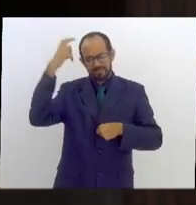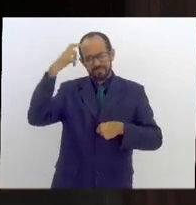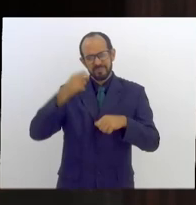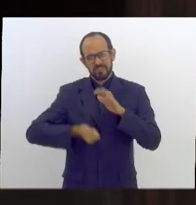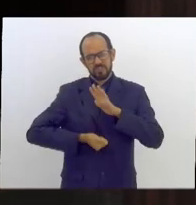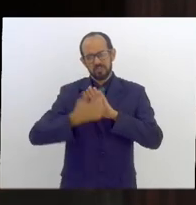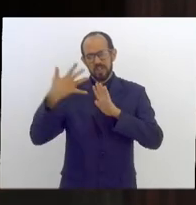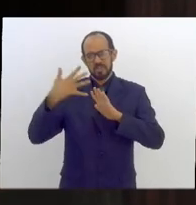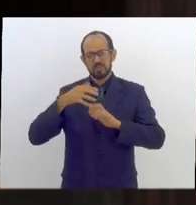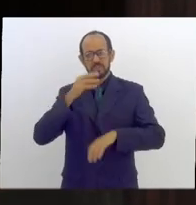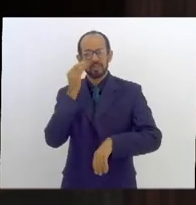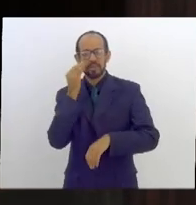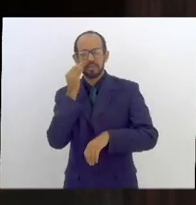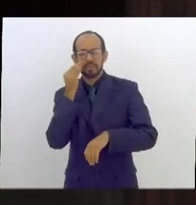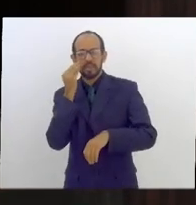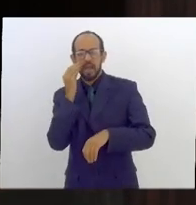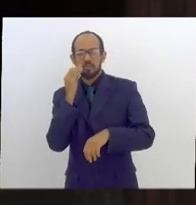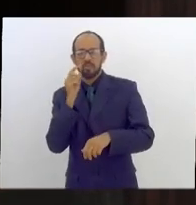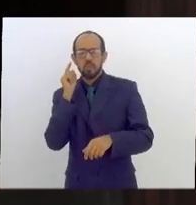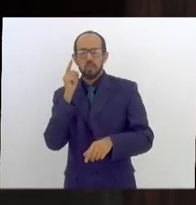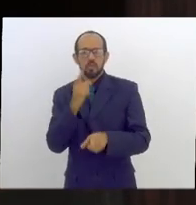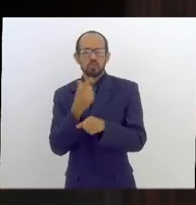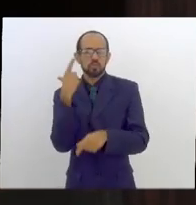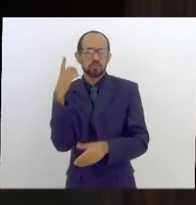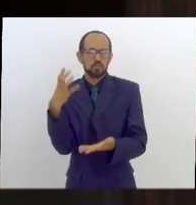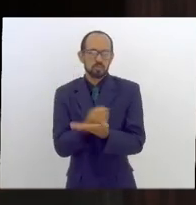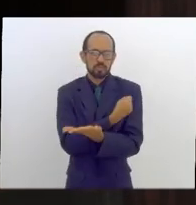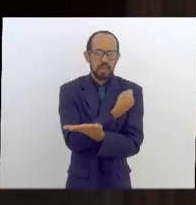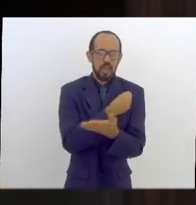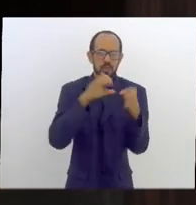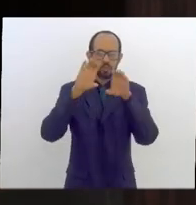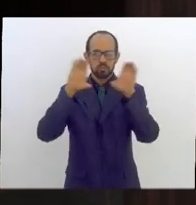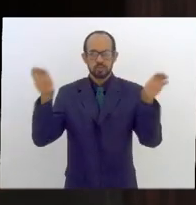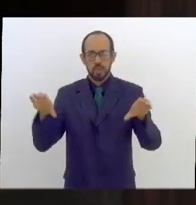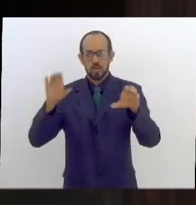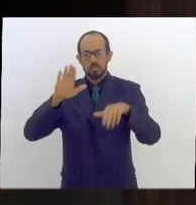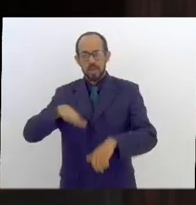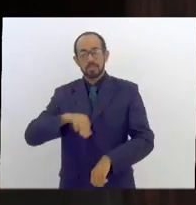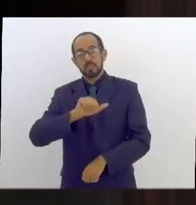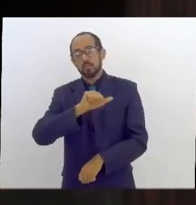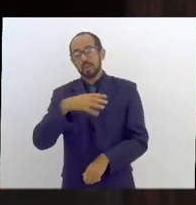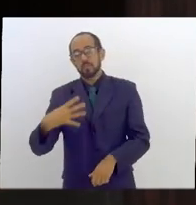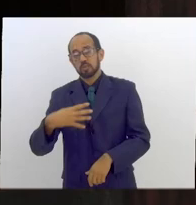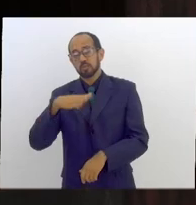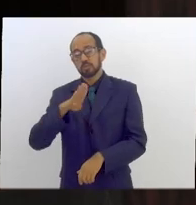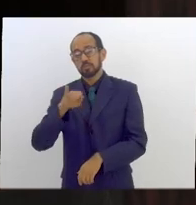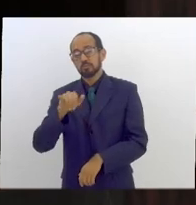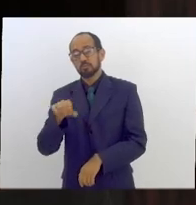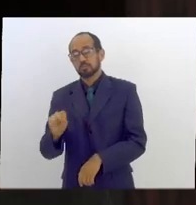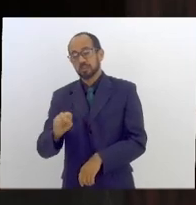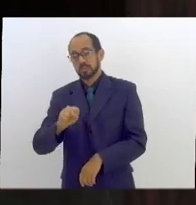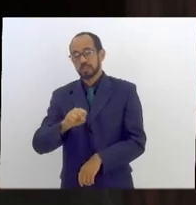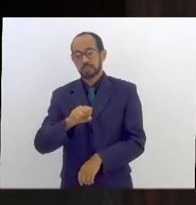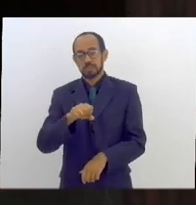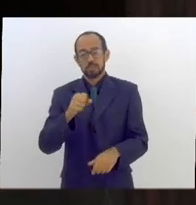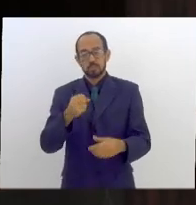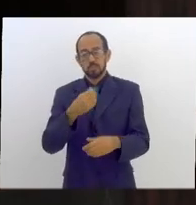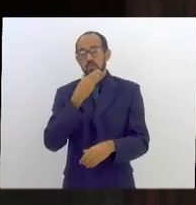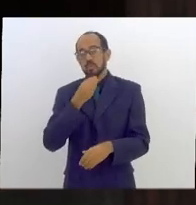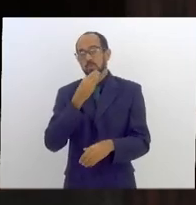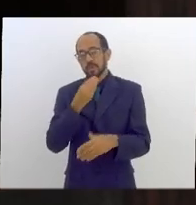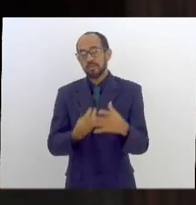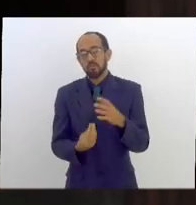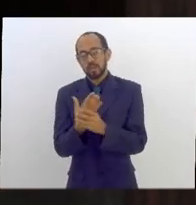buscavam alçar os ares no início do século XX, mas tem no voo do 14 bis de Santos Dumont, em 23 de